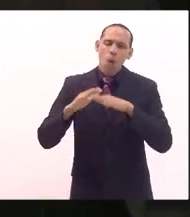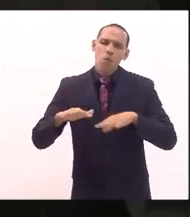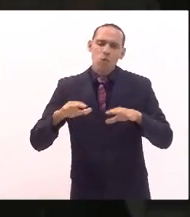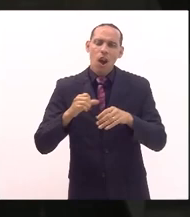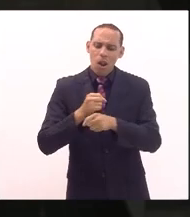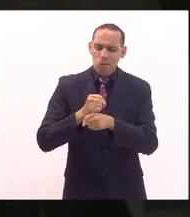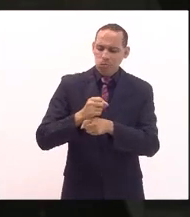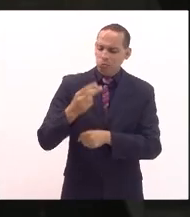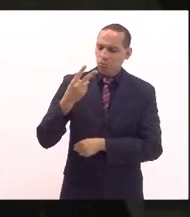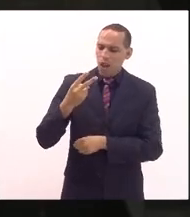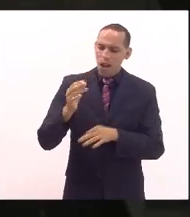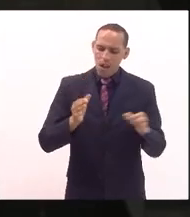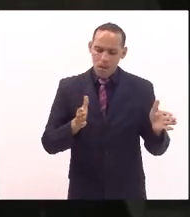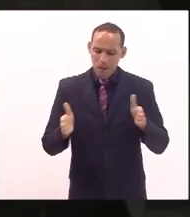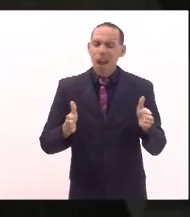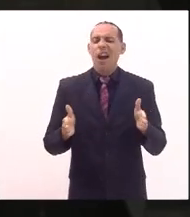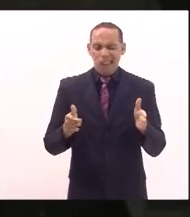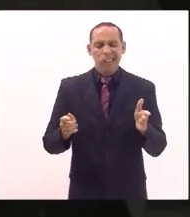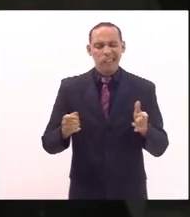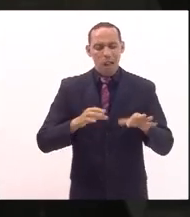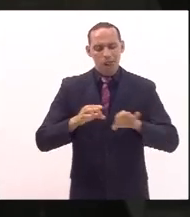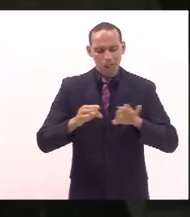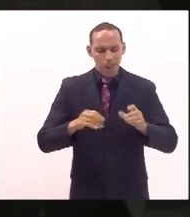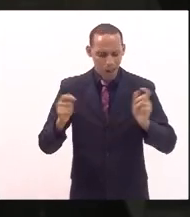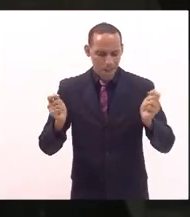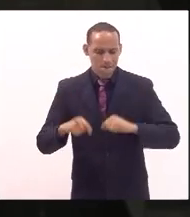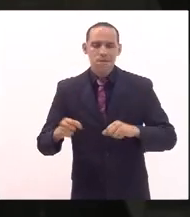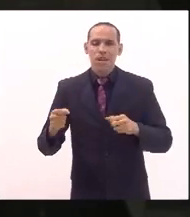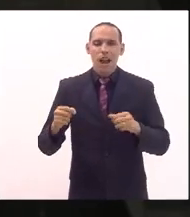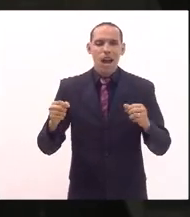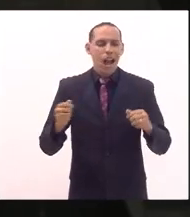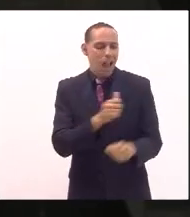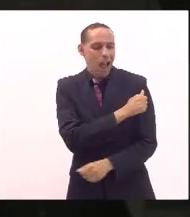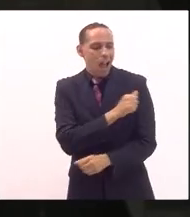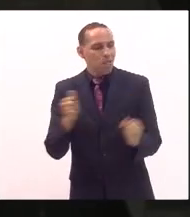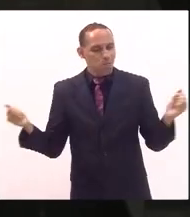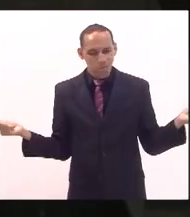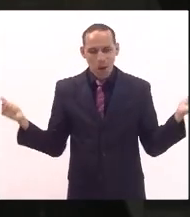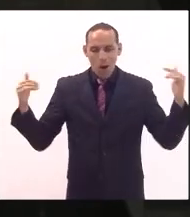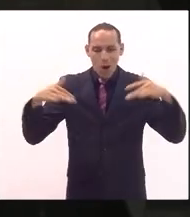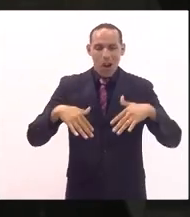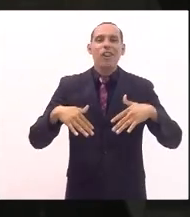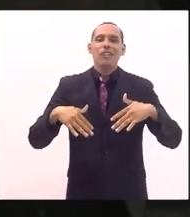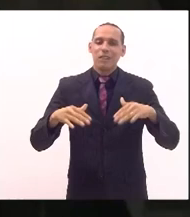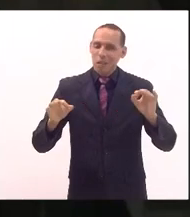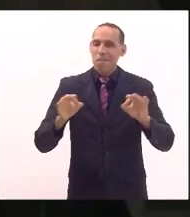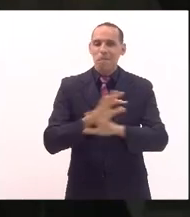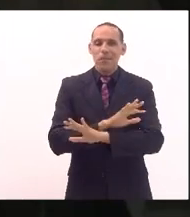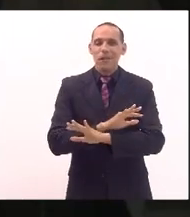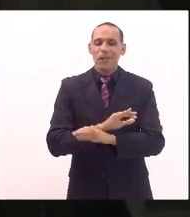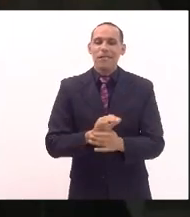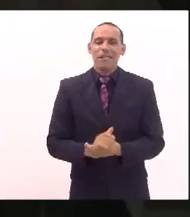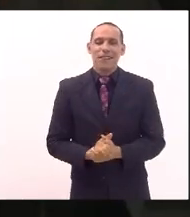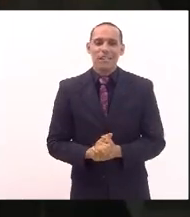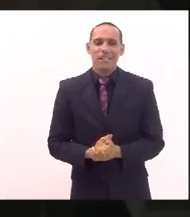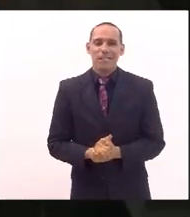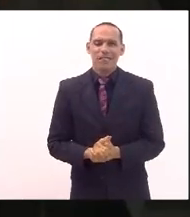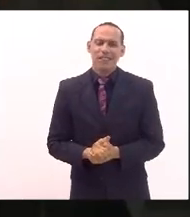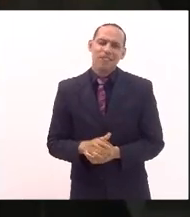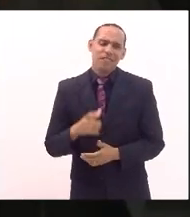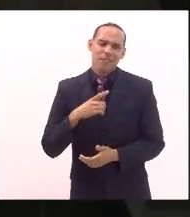dois anos de interrupção para receber de volta os alunos é um mínimo